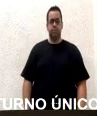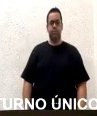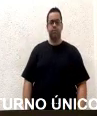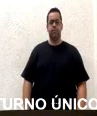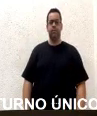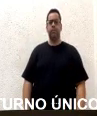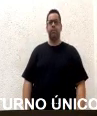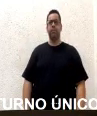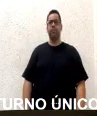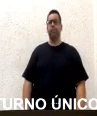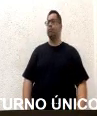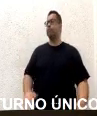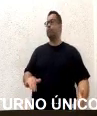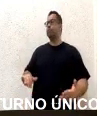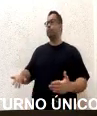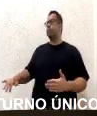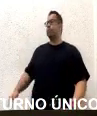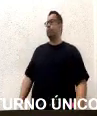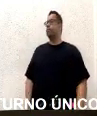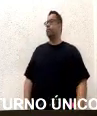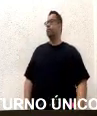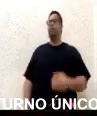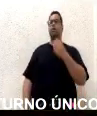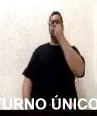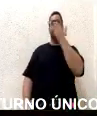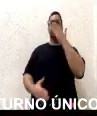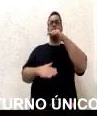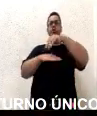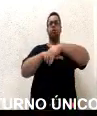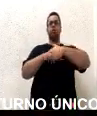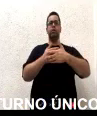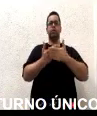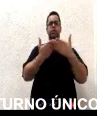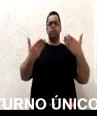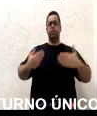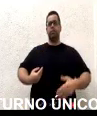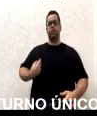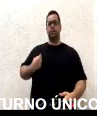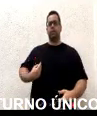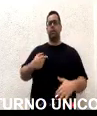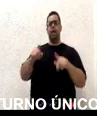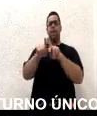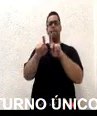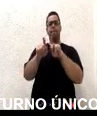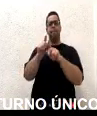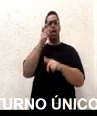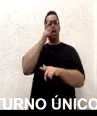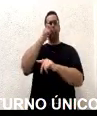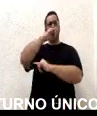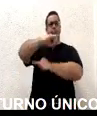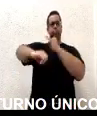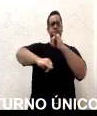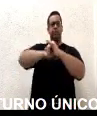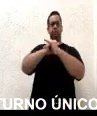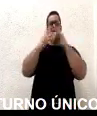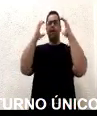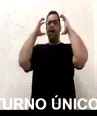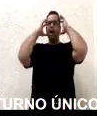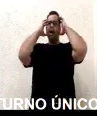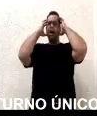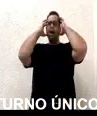Boa noite, vereador Paulo. Boa noite, presidente, nobres vereadores. Quem nos assiste pelas redes sociais, pela Rádio Vera